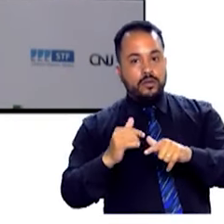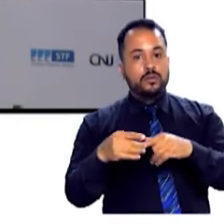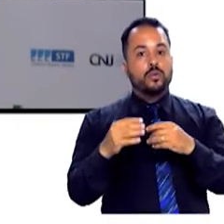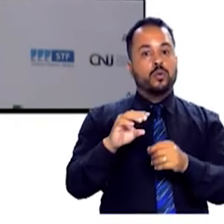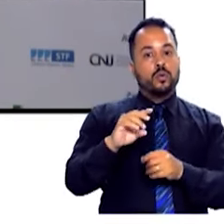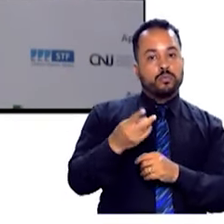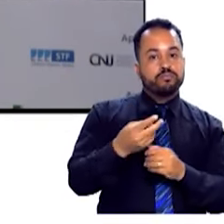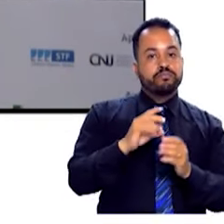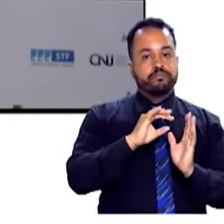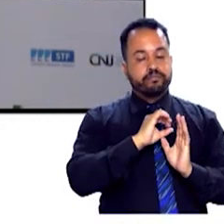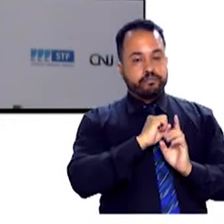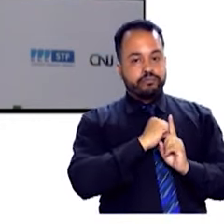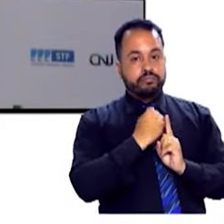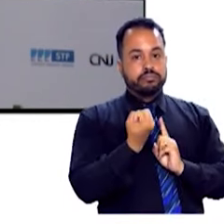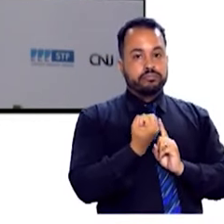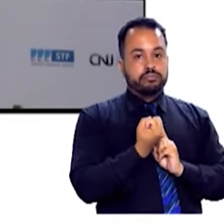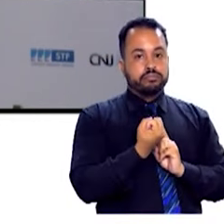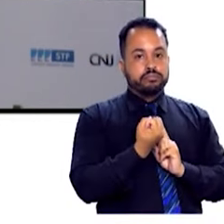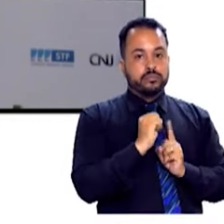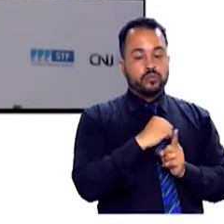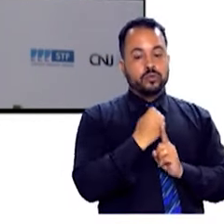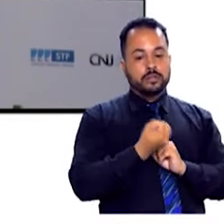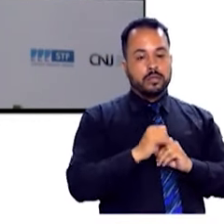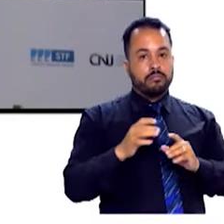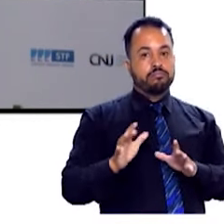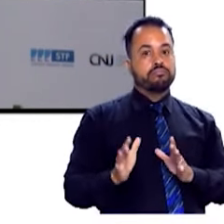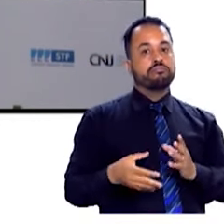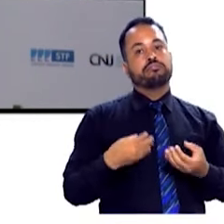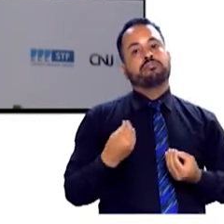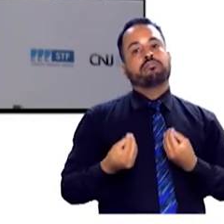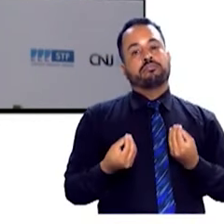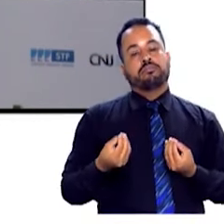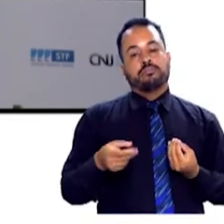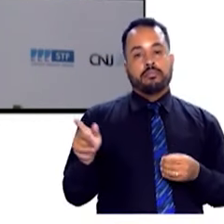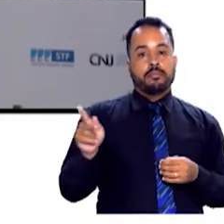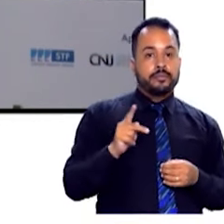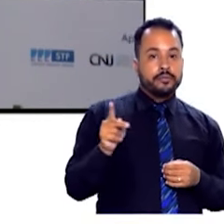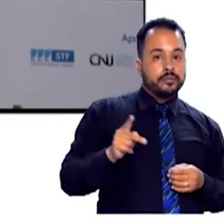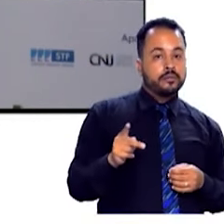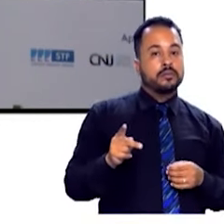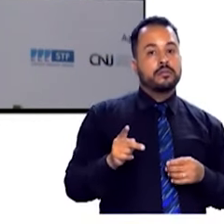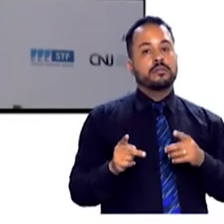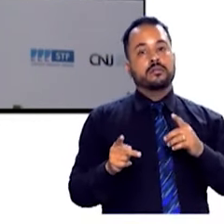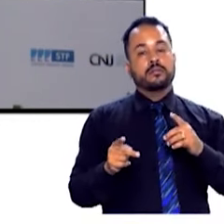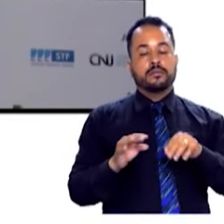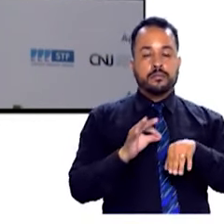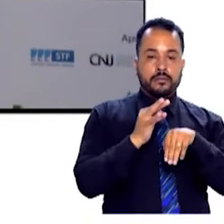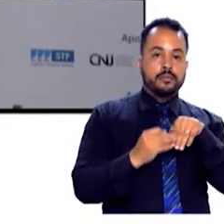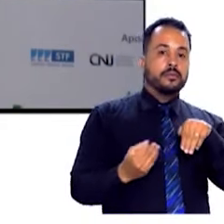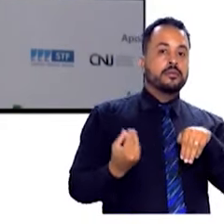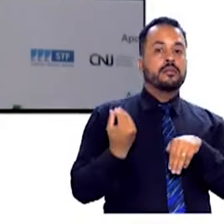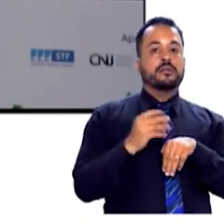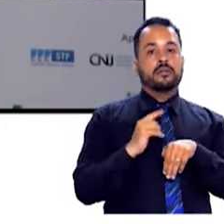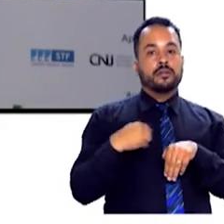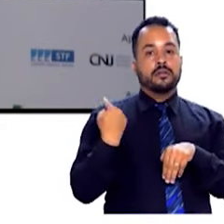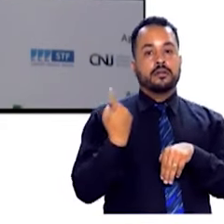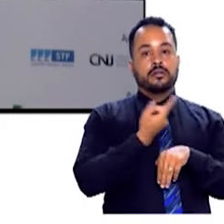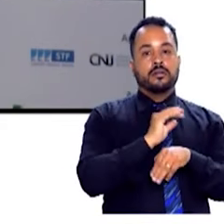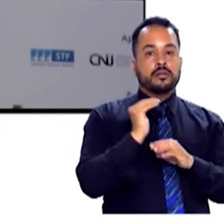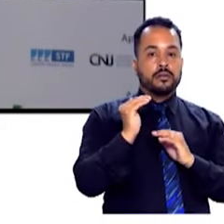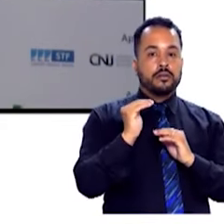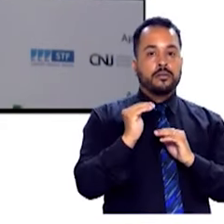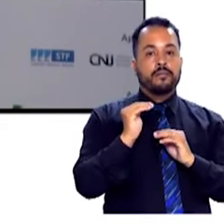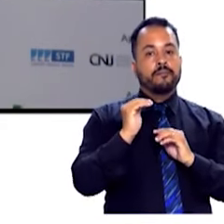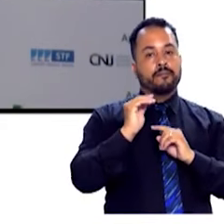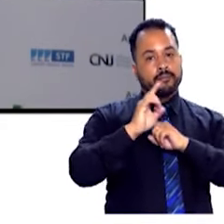então eu tenho o mesmo otimismo do professor meiro de que nós avançamos muito podemos